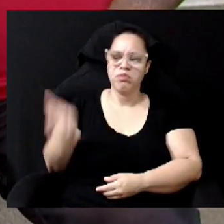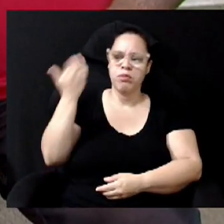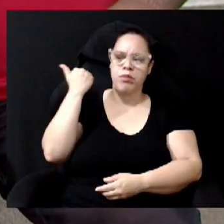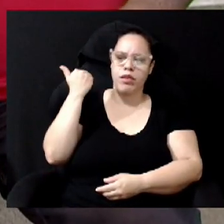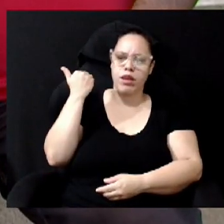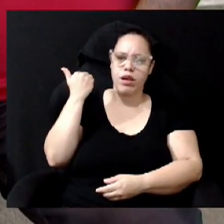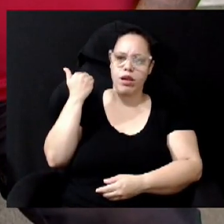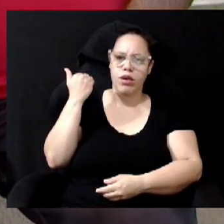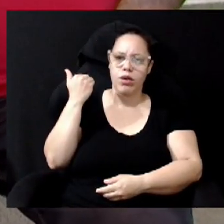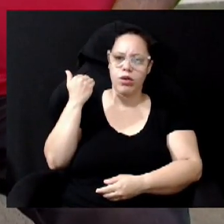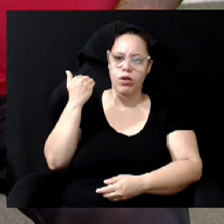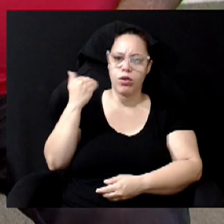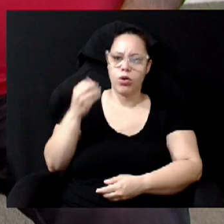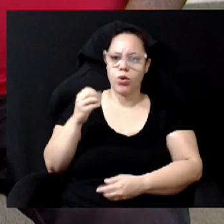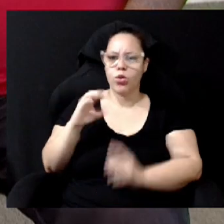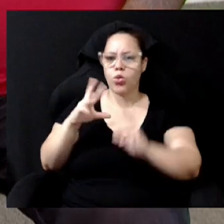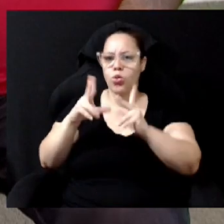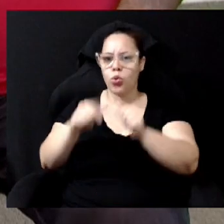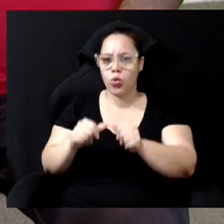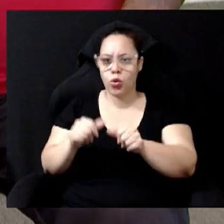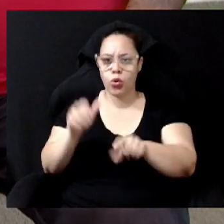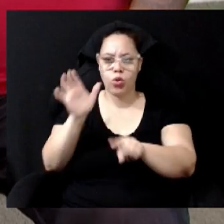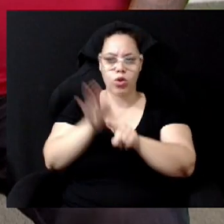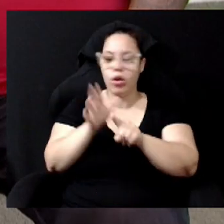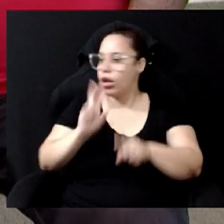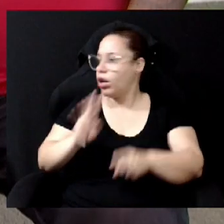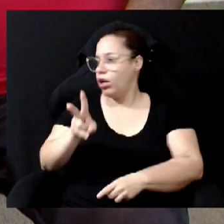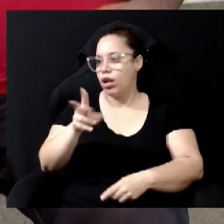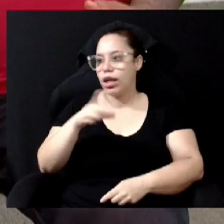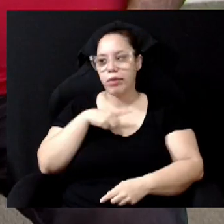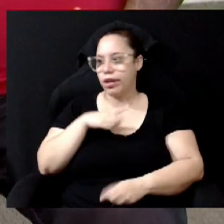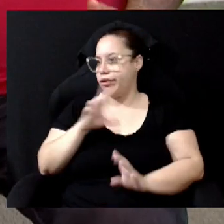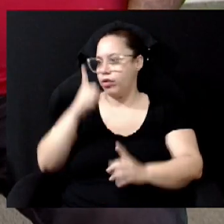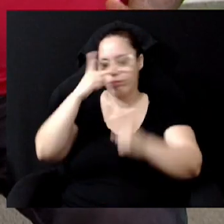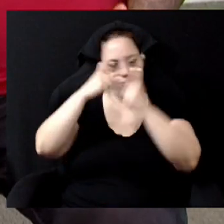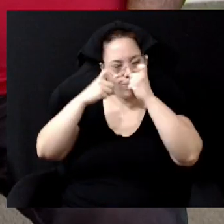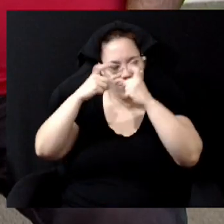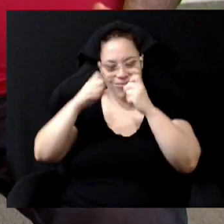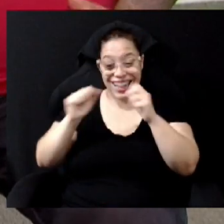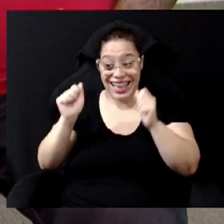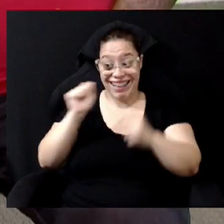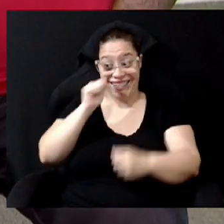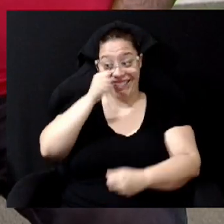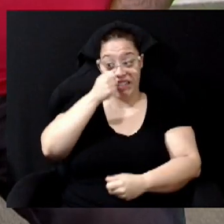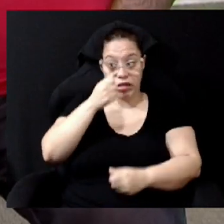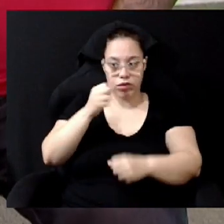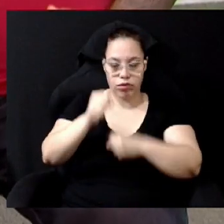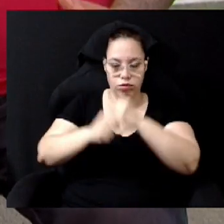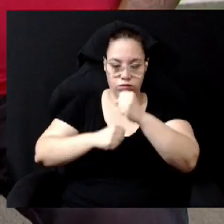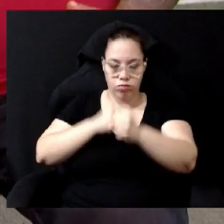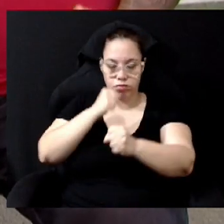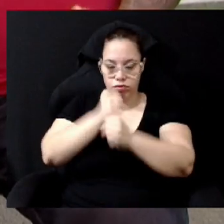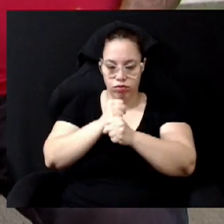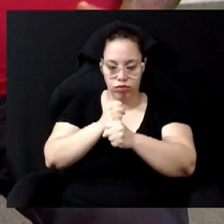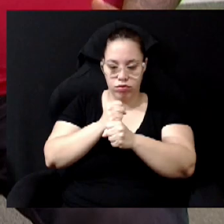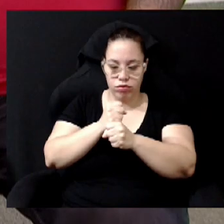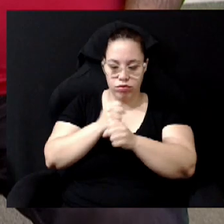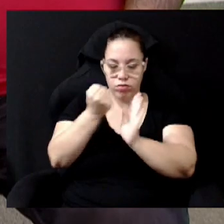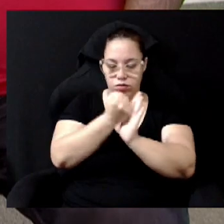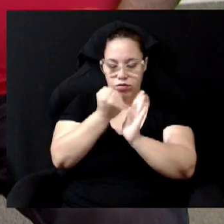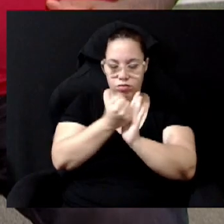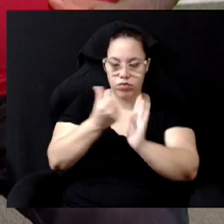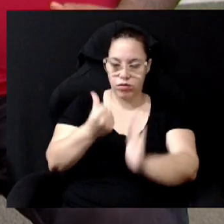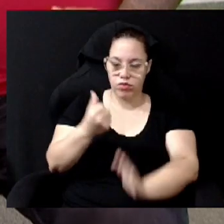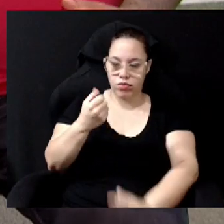hoje tudo é bullying, na minha época não era. O bullying sempre foi uma das violências mais graves que tem. No ano passado foram registrados no cartório mais de 130